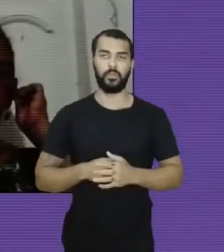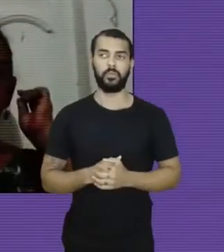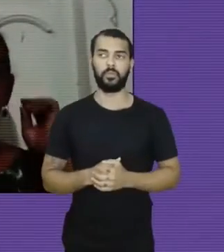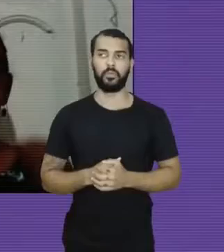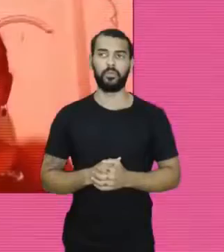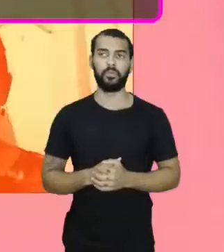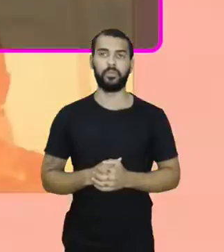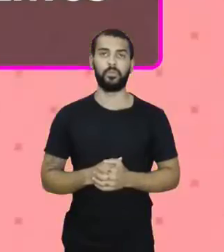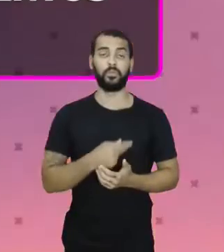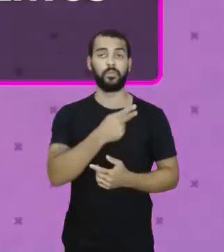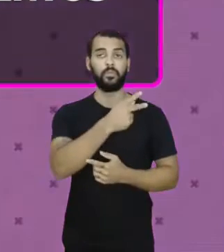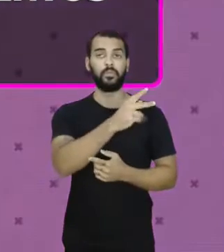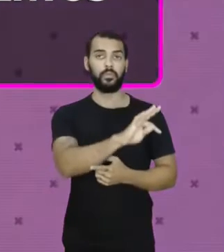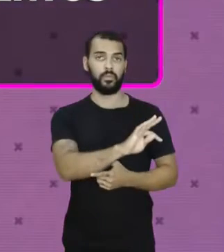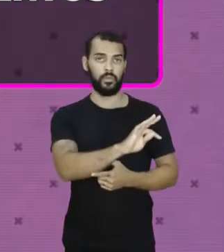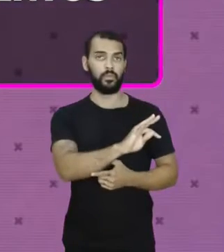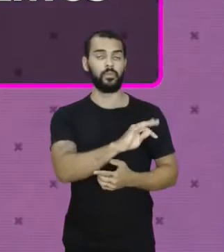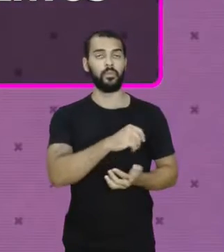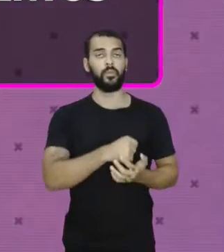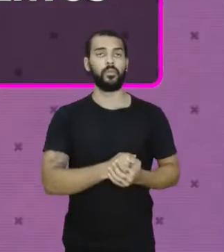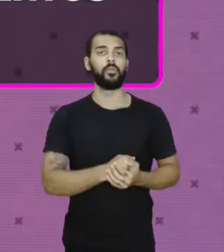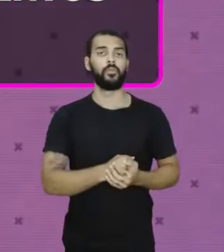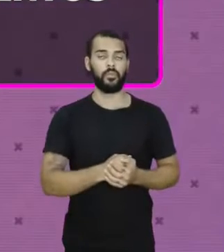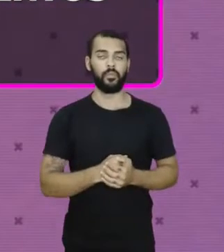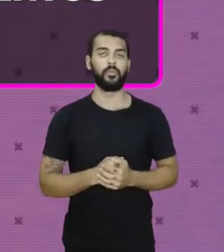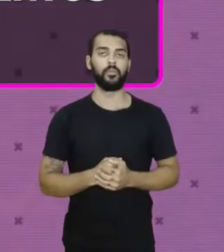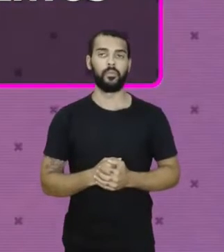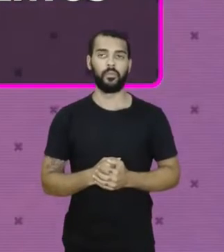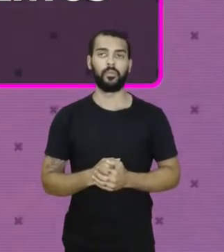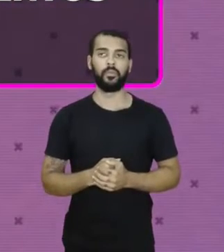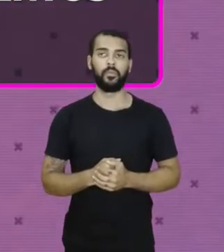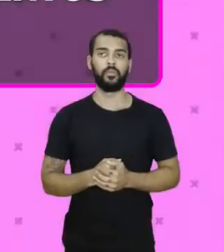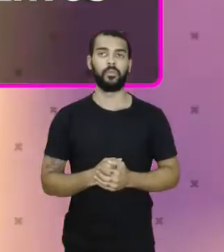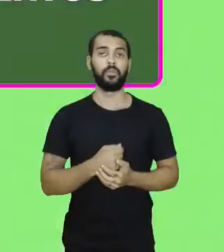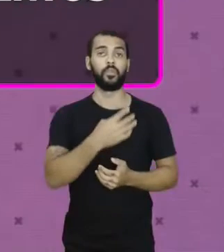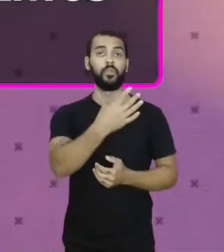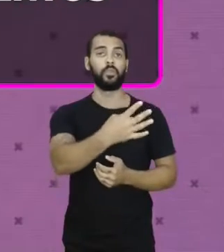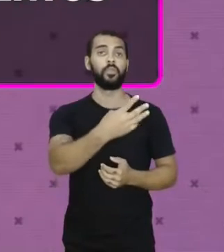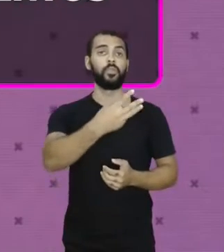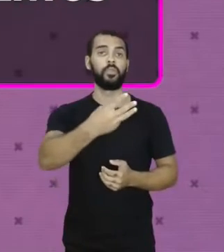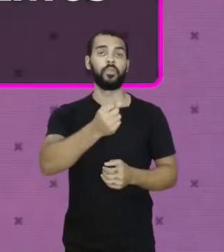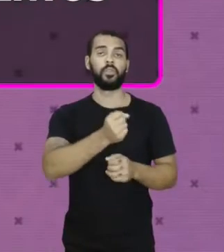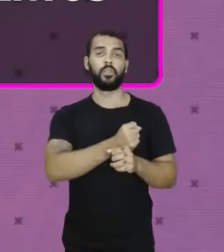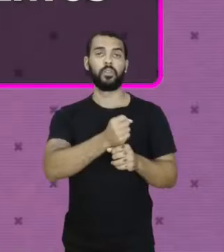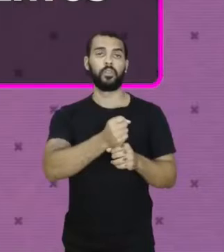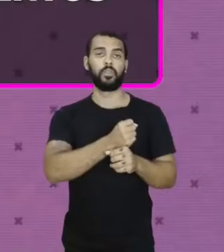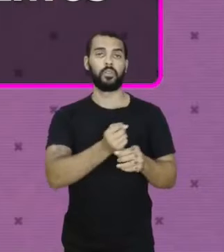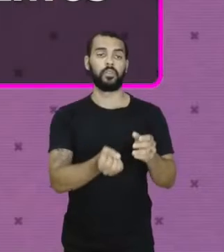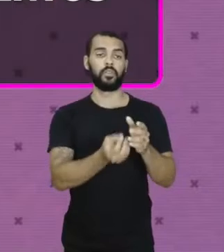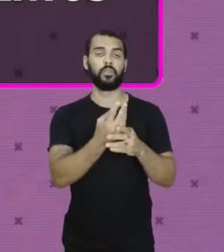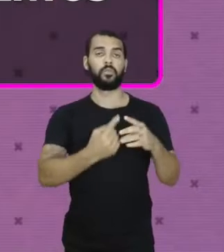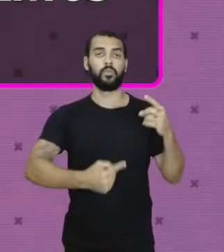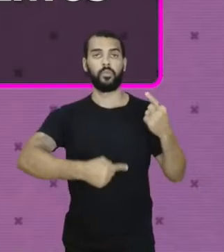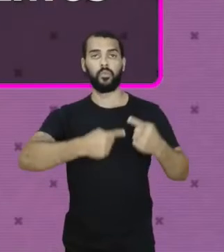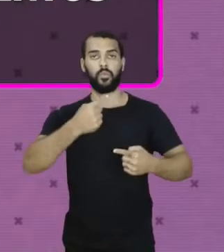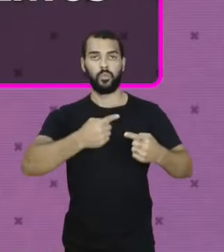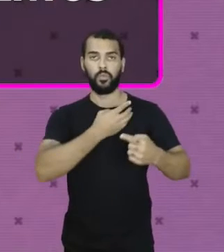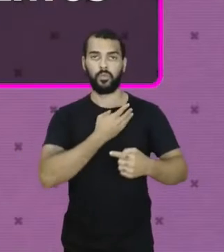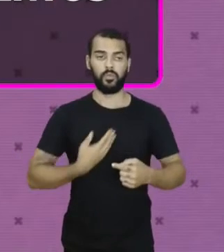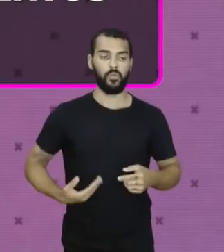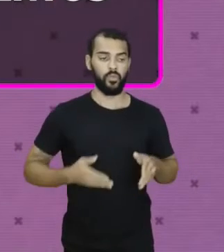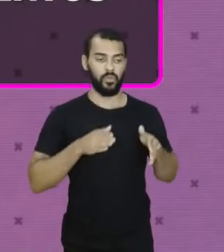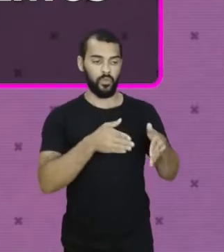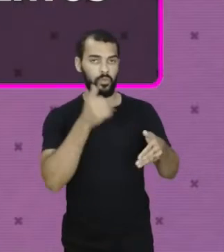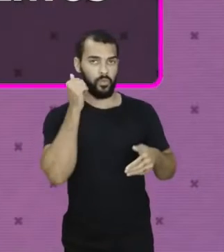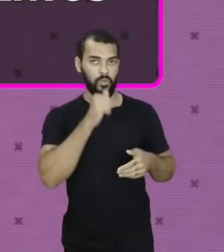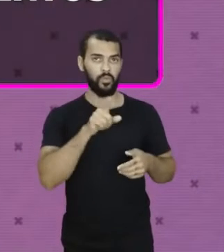O Partido dos Trabalhadores e das Trabalhadoras. 43 anos construindo políticas públicas para as mulheres. E se